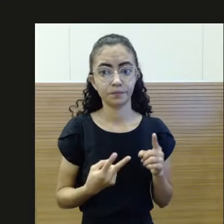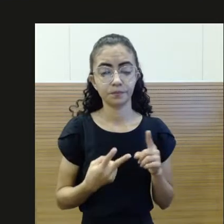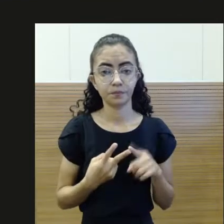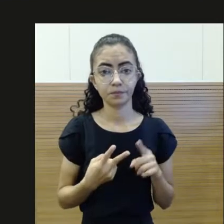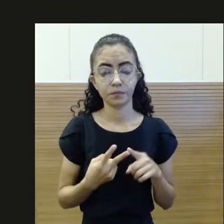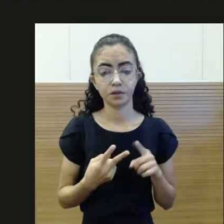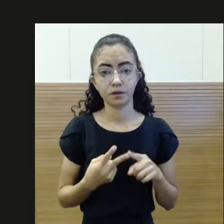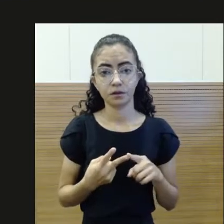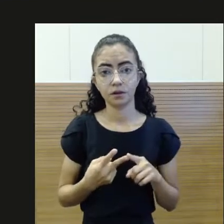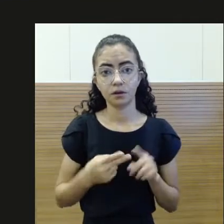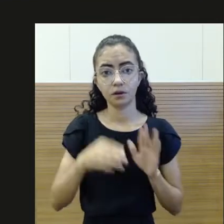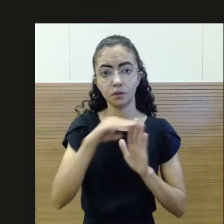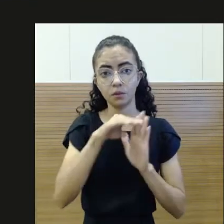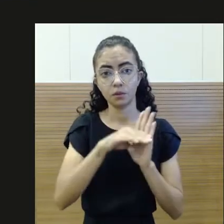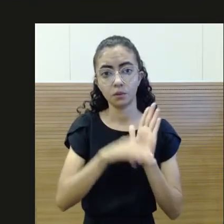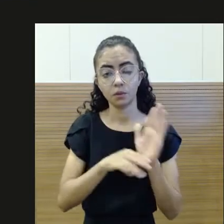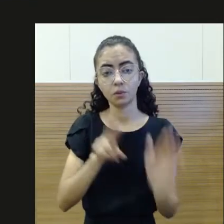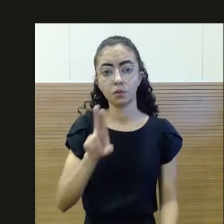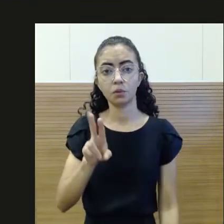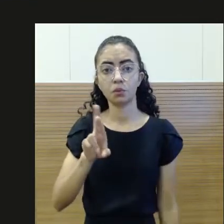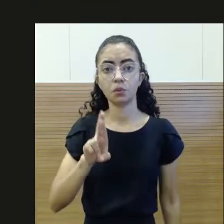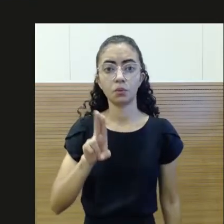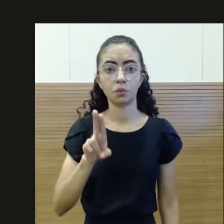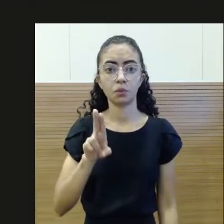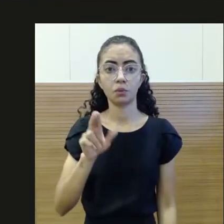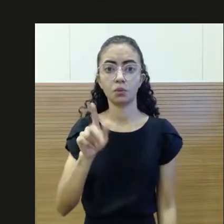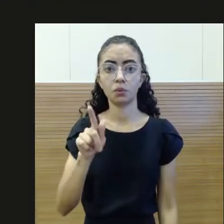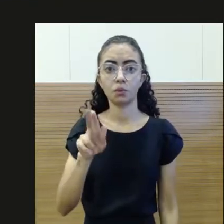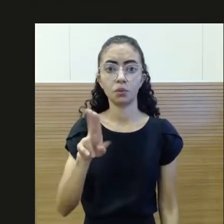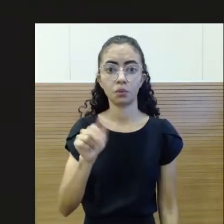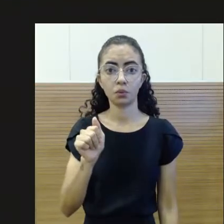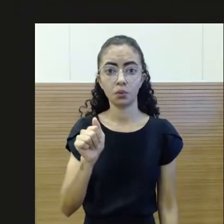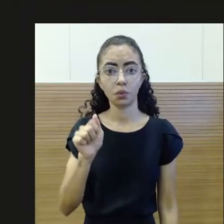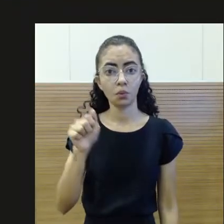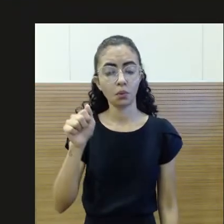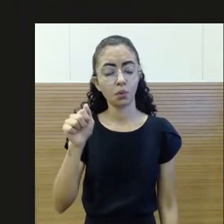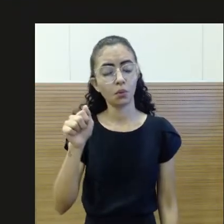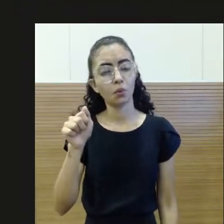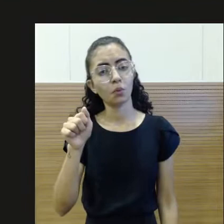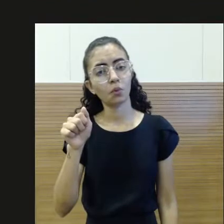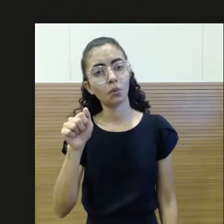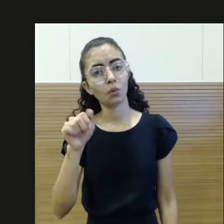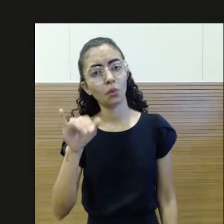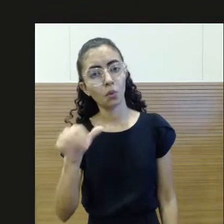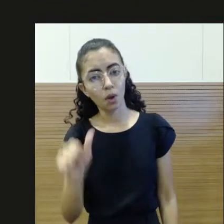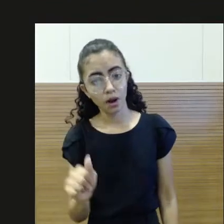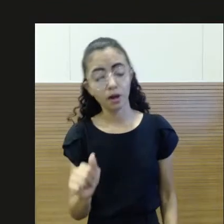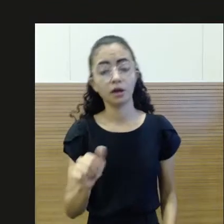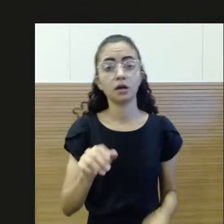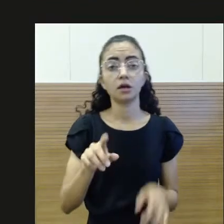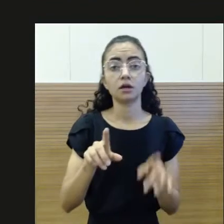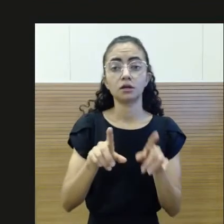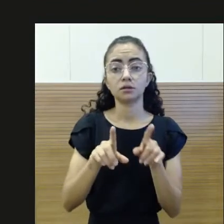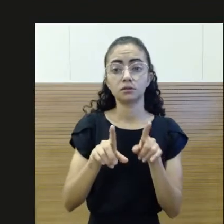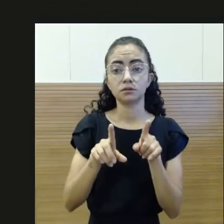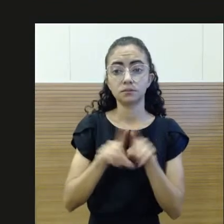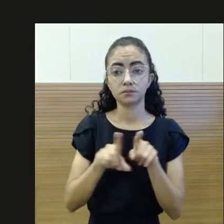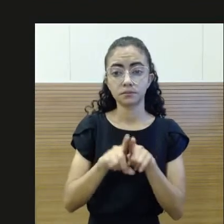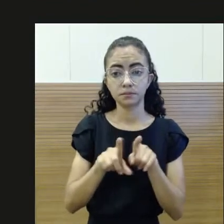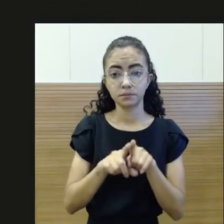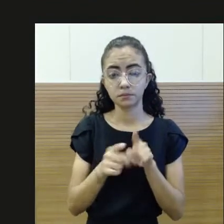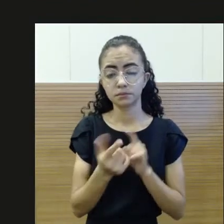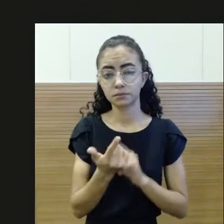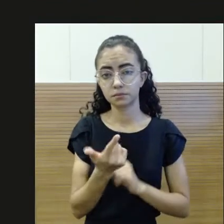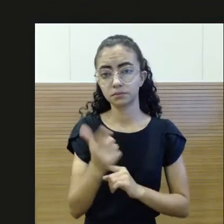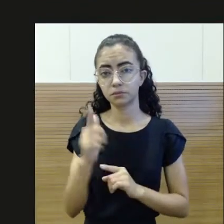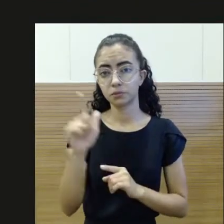do Uruguai, guias do Equador e do Peru também são bastante parecidas com o modelo